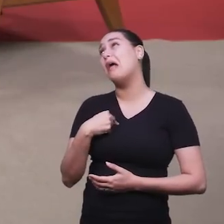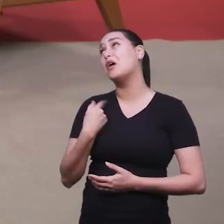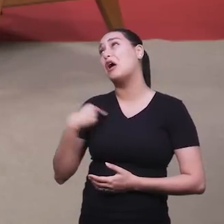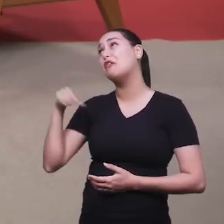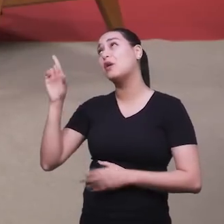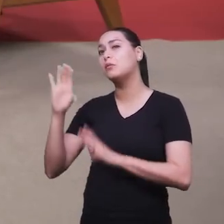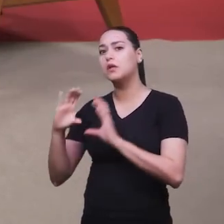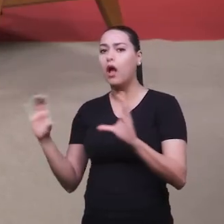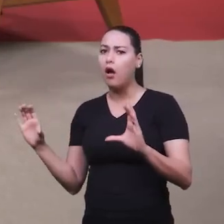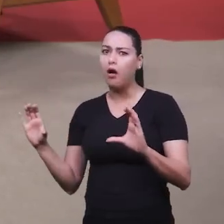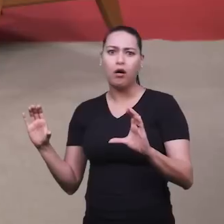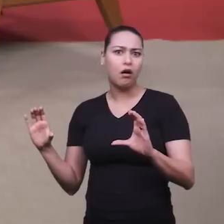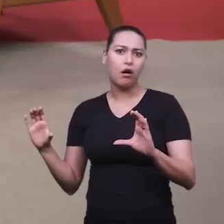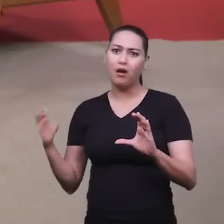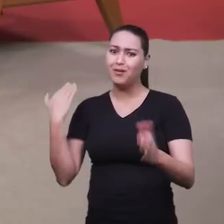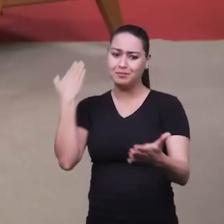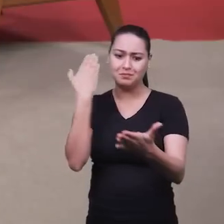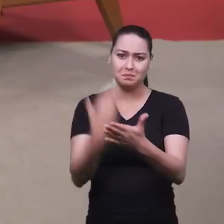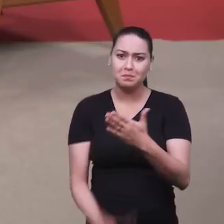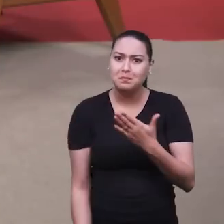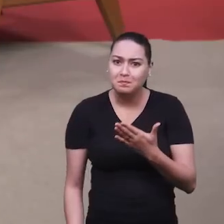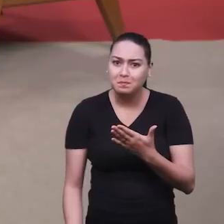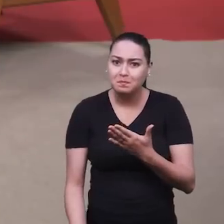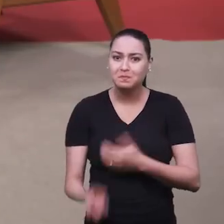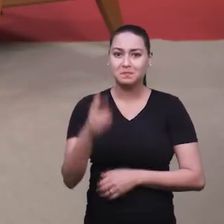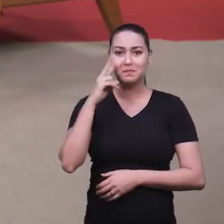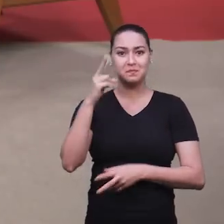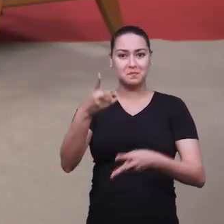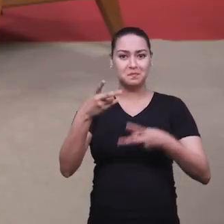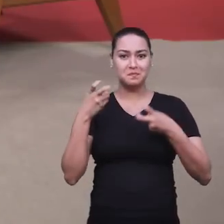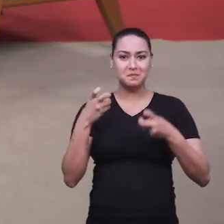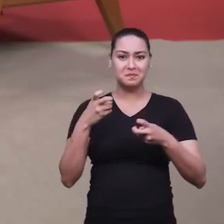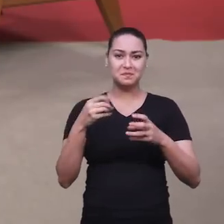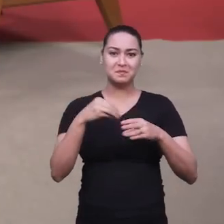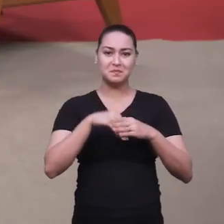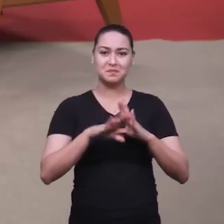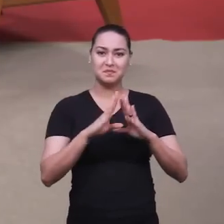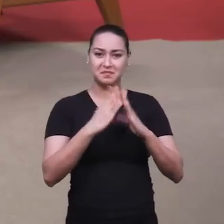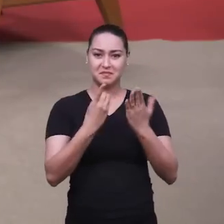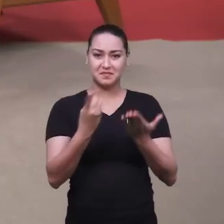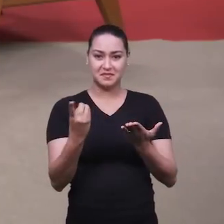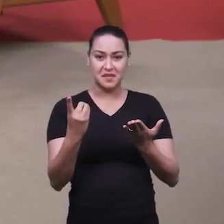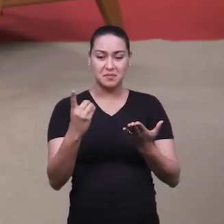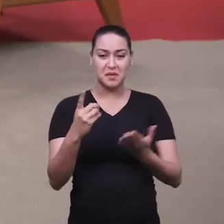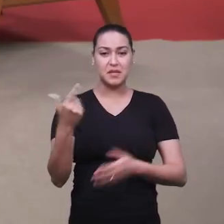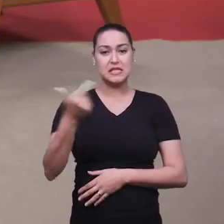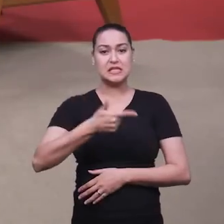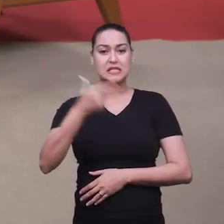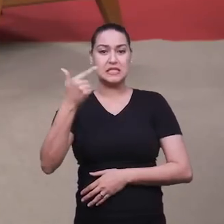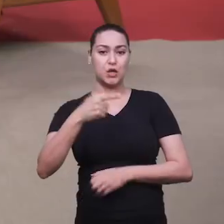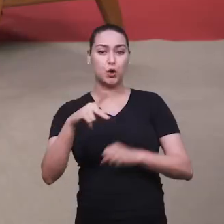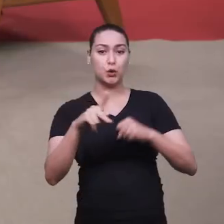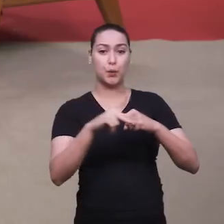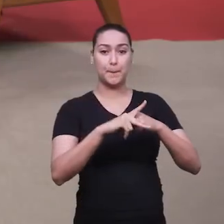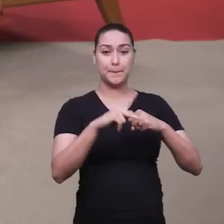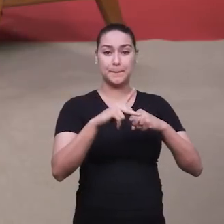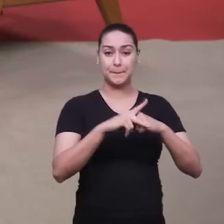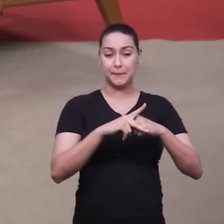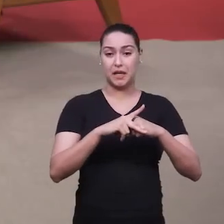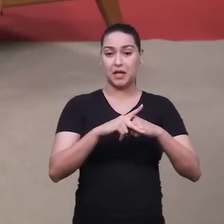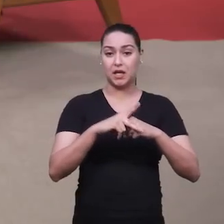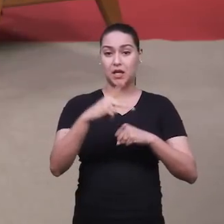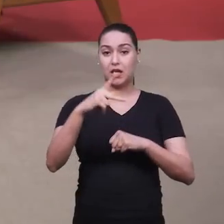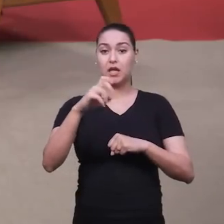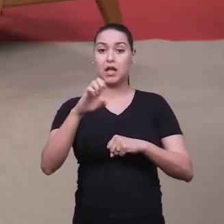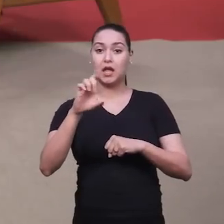existe isso. Não existe fundo de garantia, Daniel. Vamos lá, vamos ver isso na Bíblia? Amém. 2 Pedro, capítulo 2, versos 21